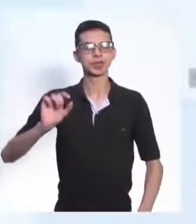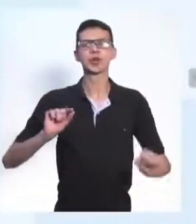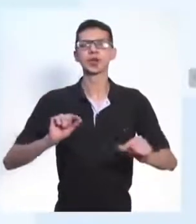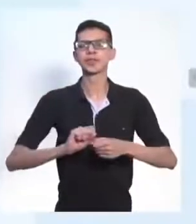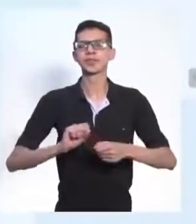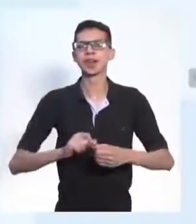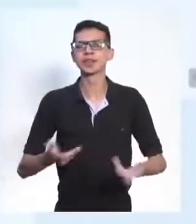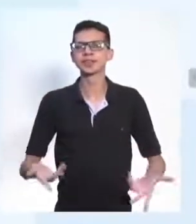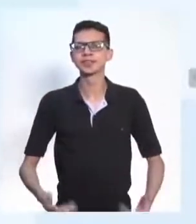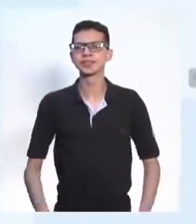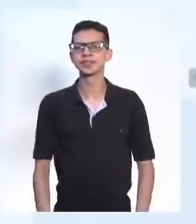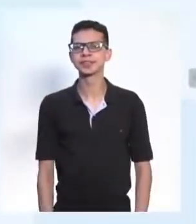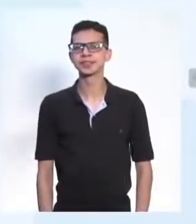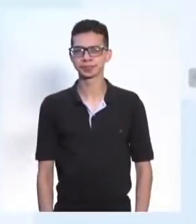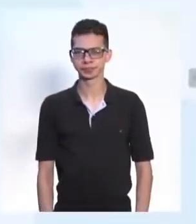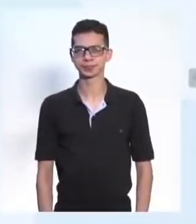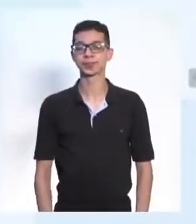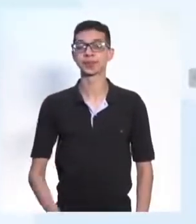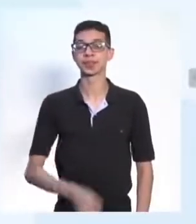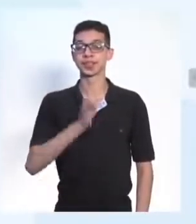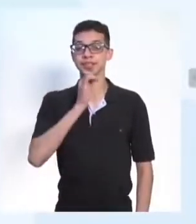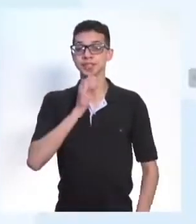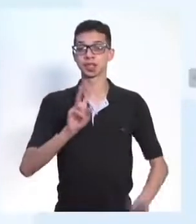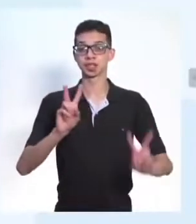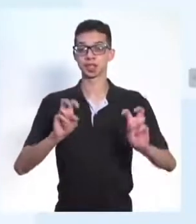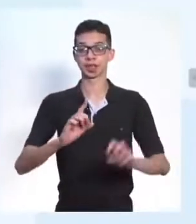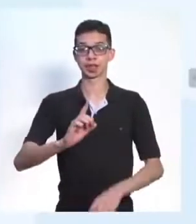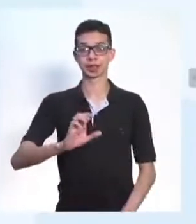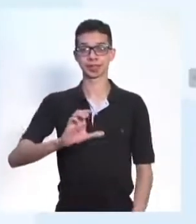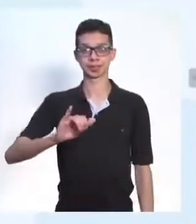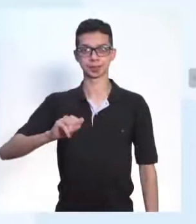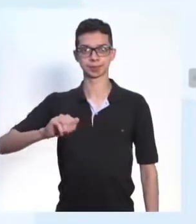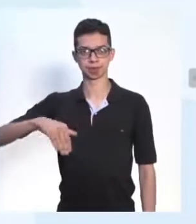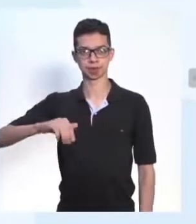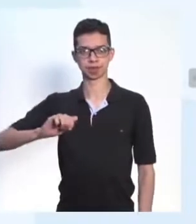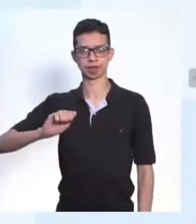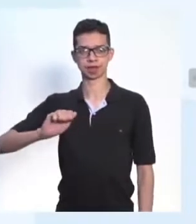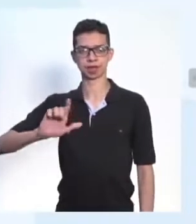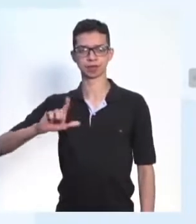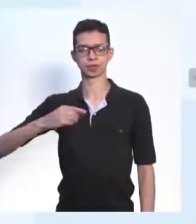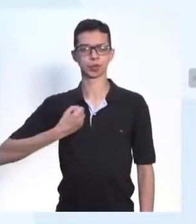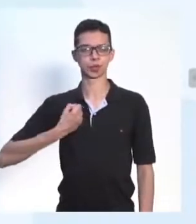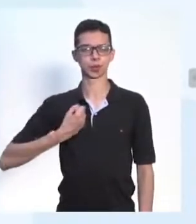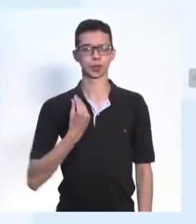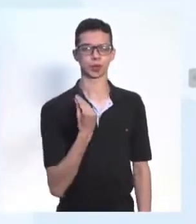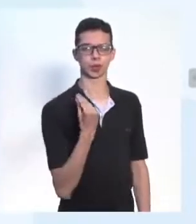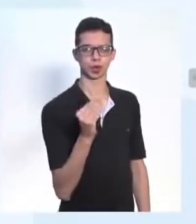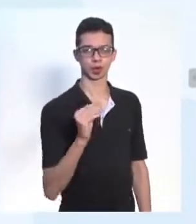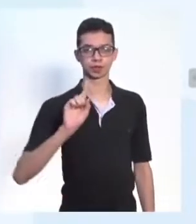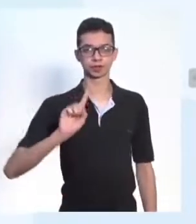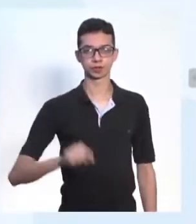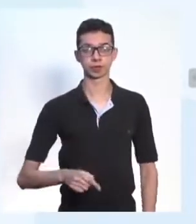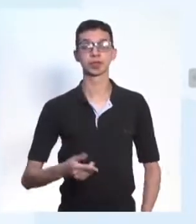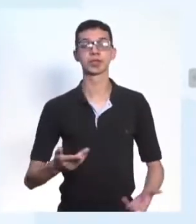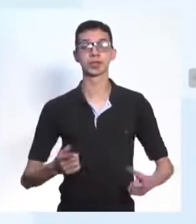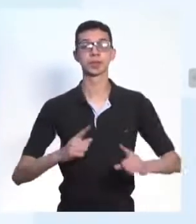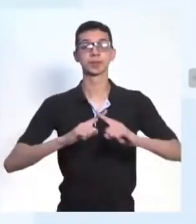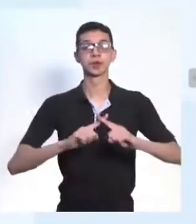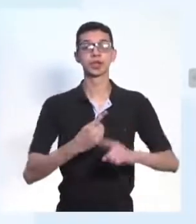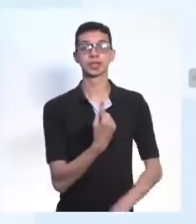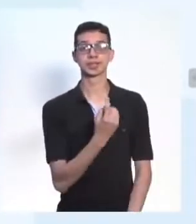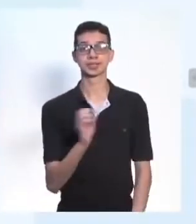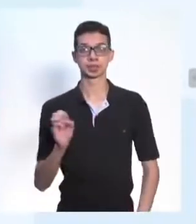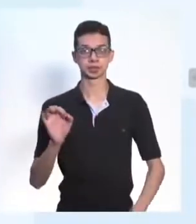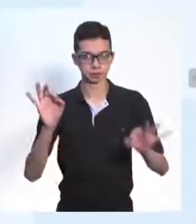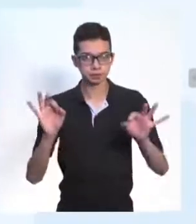faço? Pego o valor do decimal e multiplico por 100. Certo, Jonas? Certo, é isso aí.